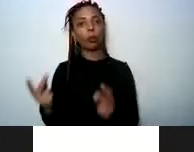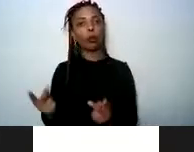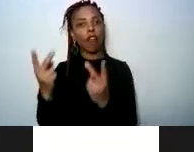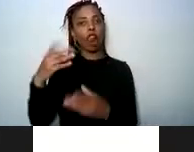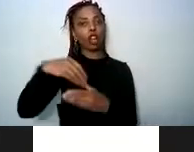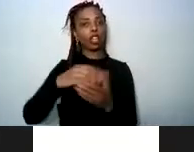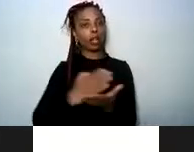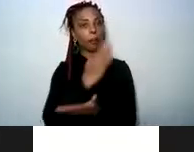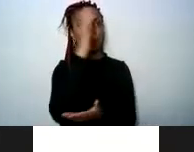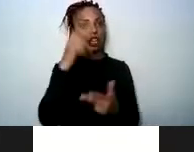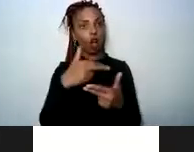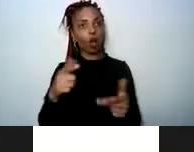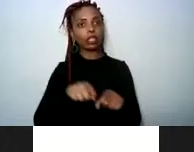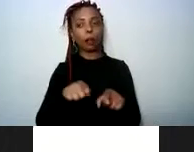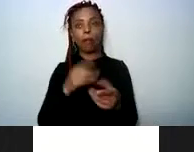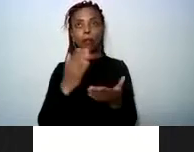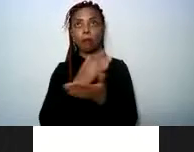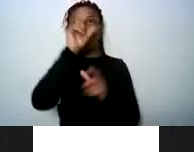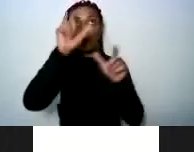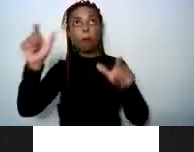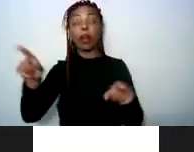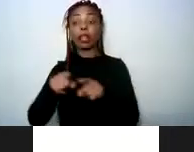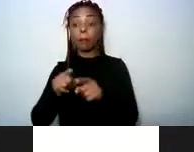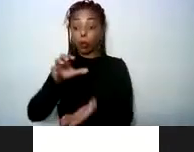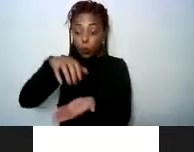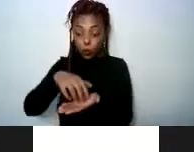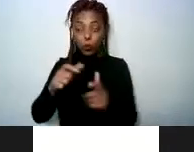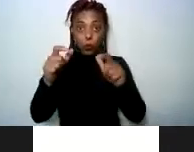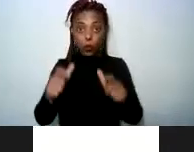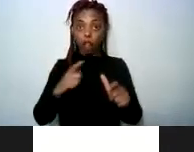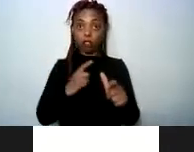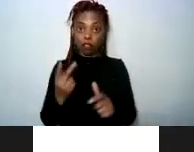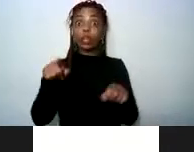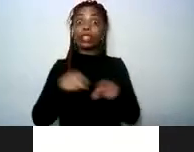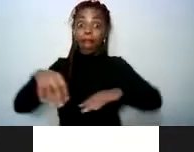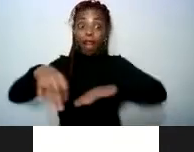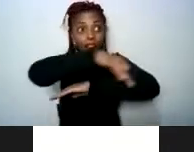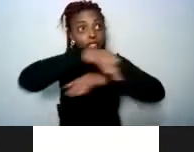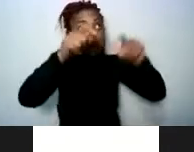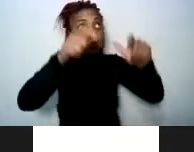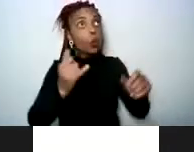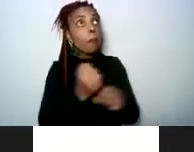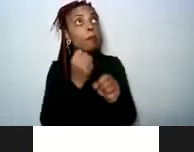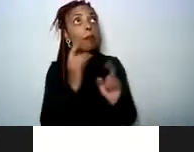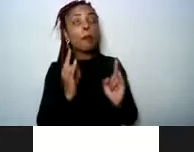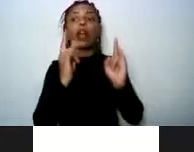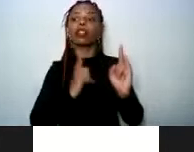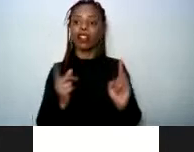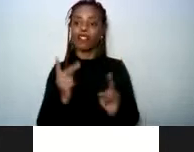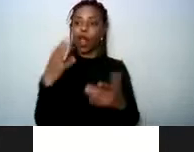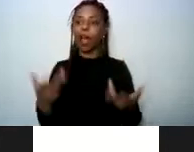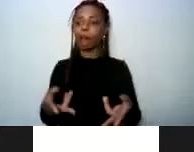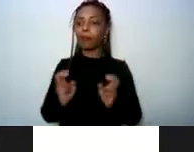da instituição e do seu valor arquitetônico e a gente percebe o quanto é importante